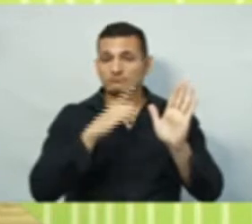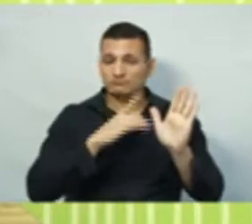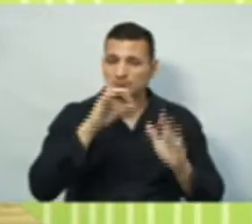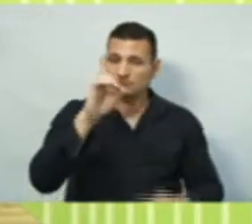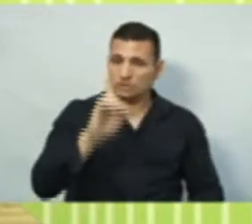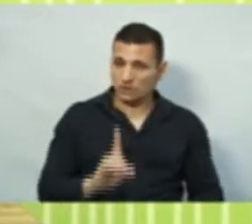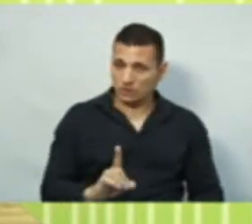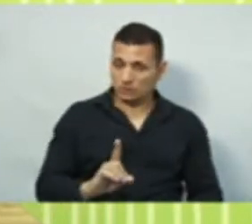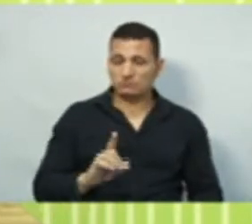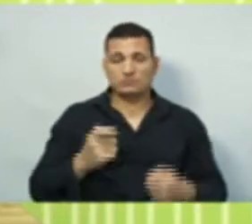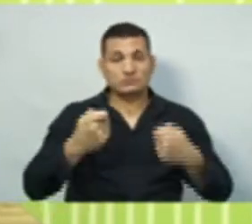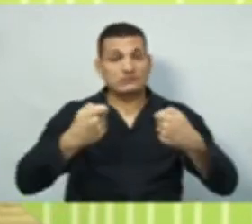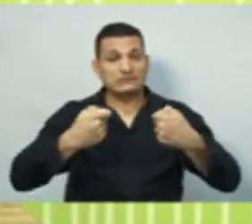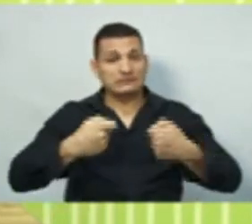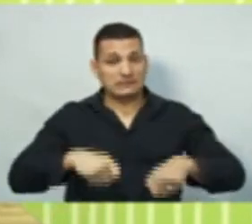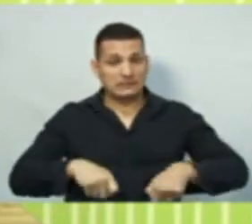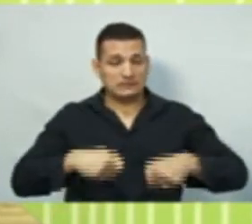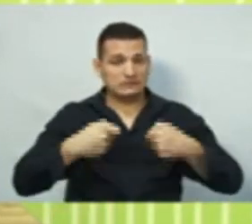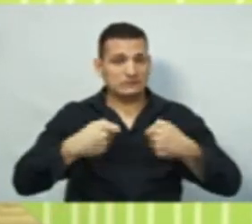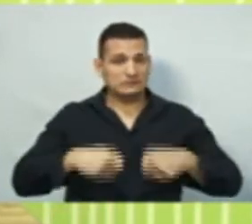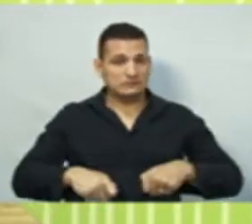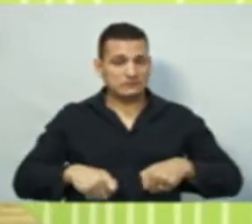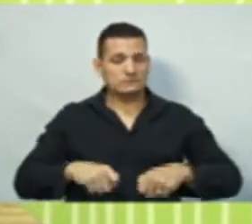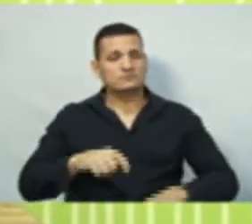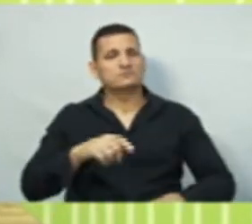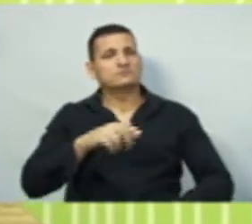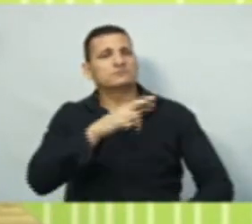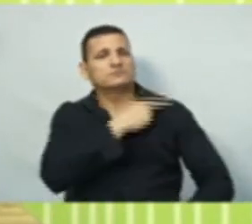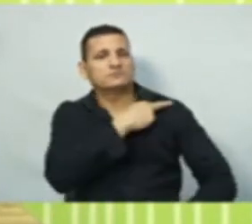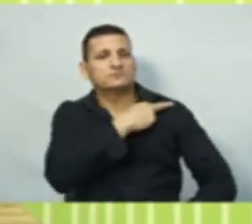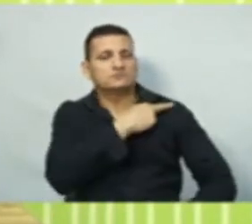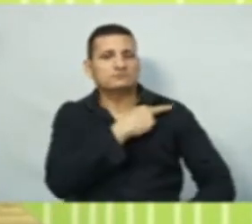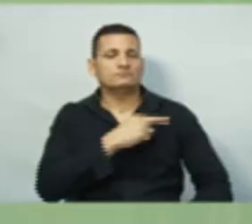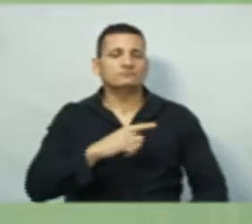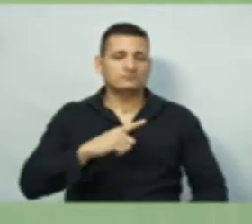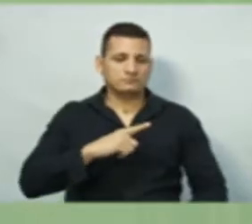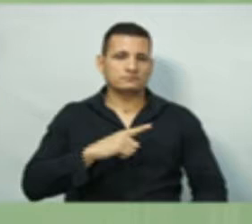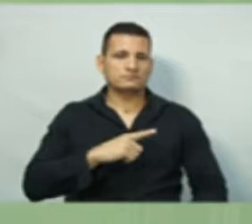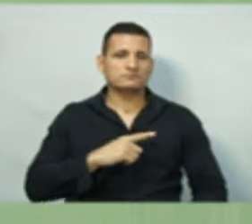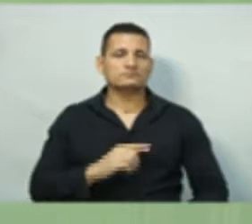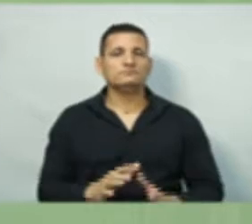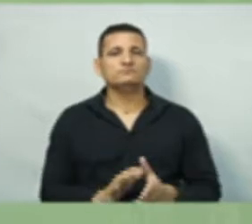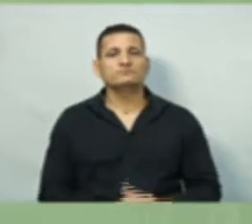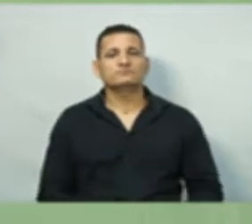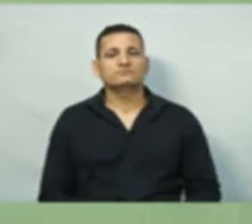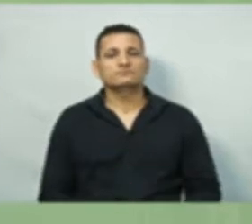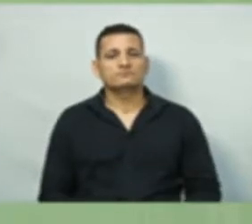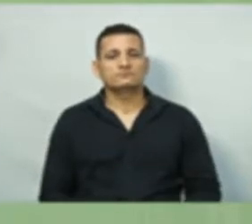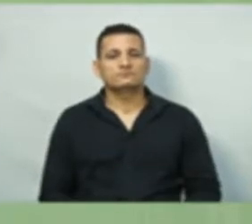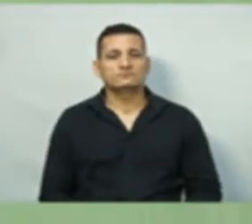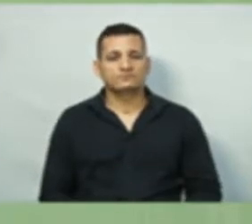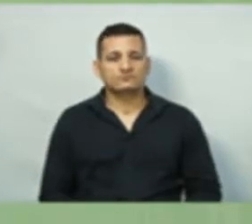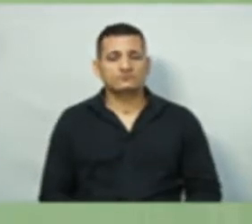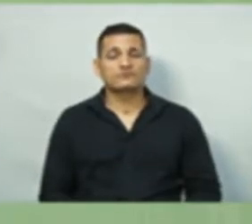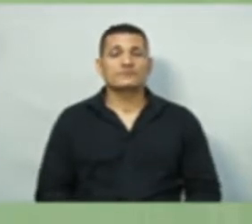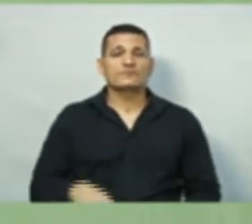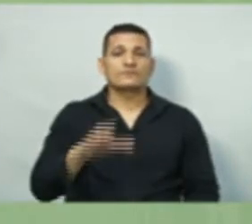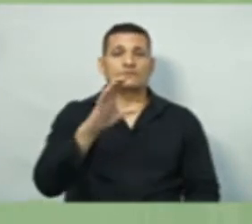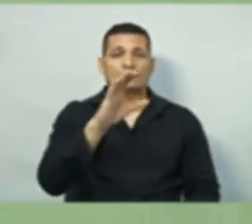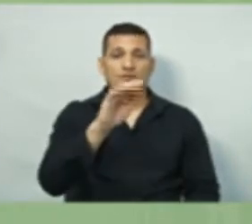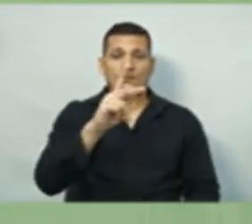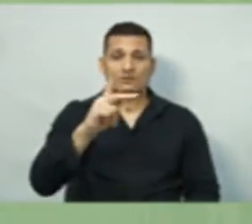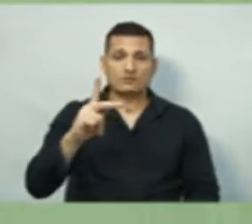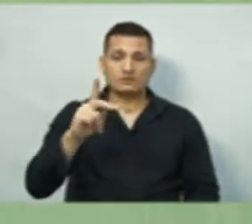tem deveres, você tem responsabilidades, certo? Vamos lá? A cooperativa é